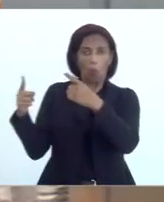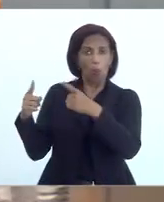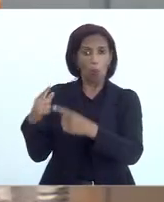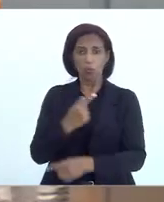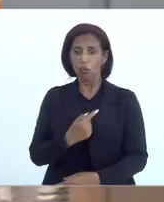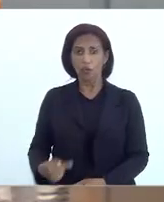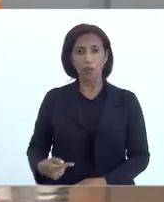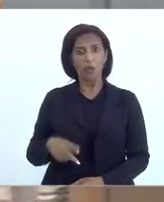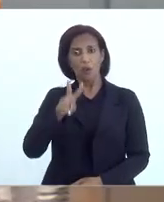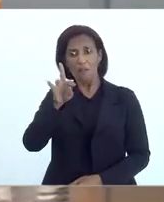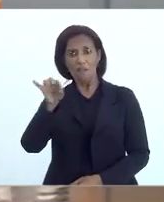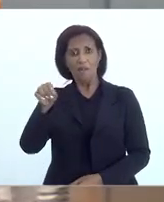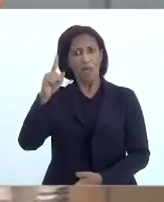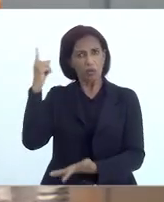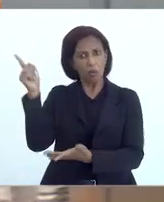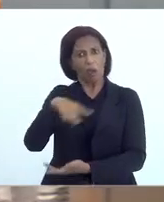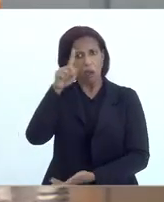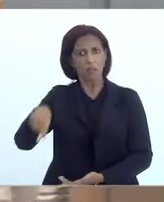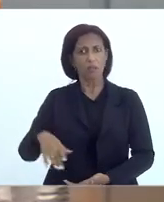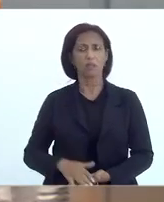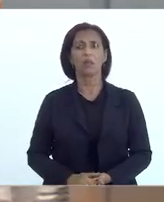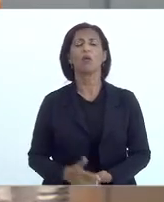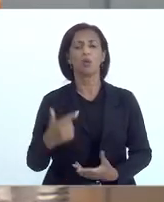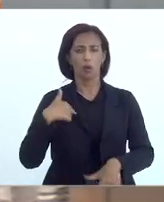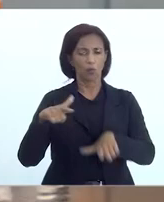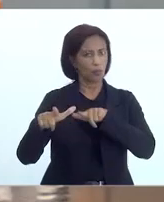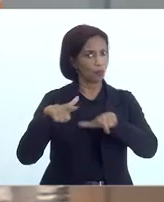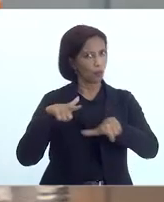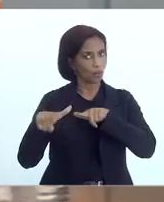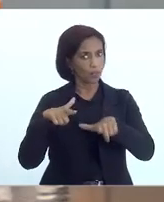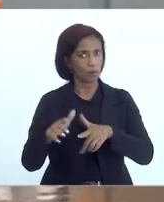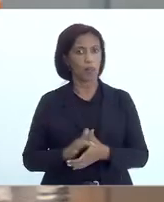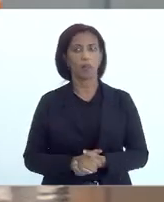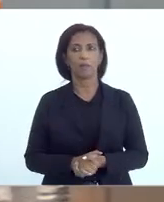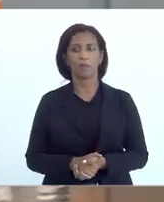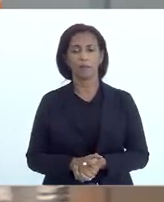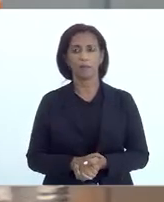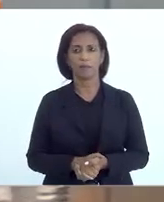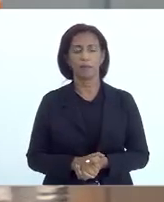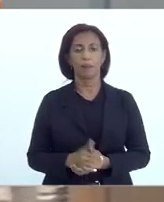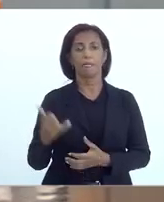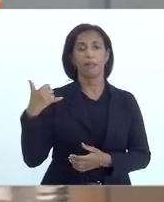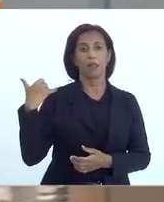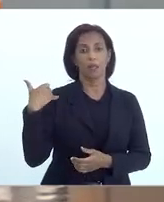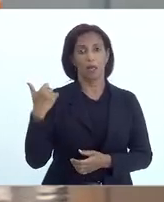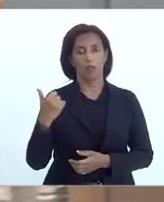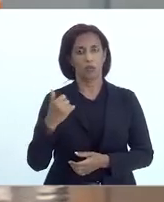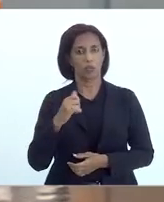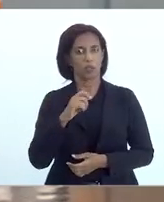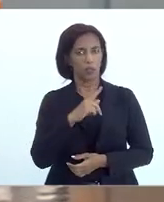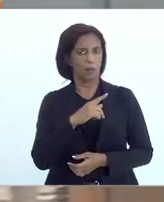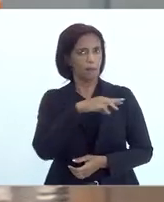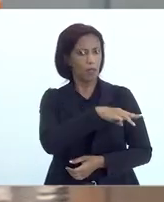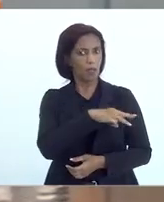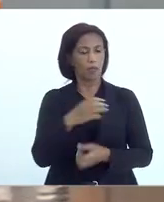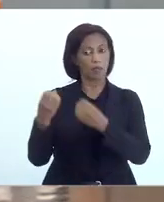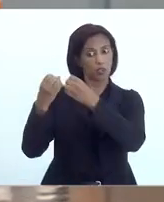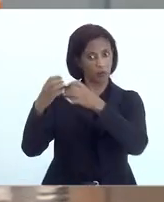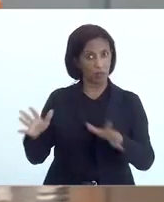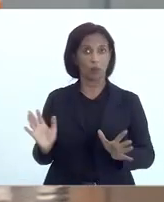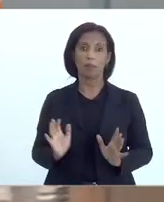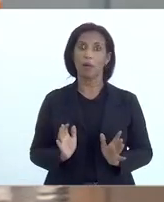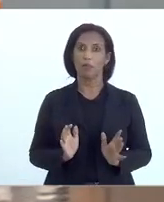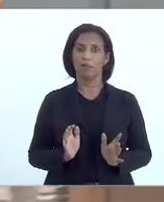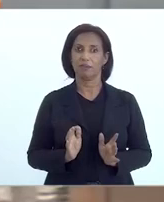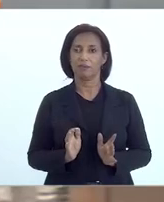o governo não vou derrubar o veto tá aqui meu compromisso vou trabalhar não não das questões história da idade da Polícia Militar eu tiver derrubar não